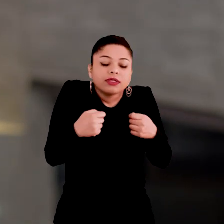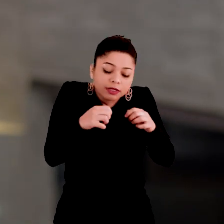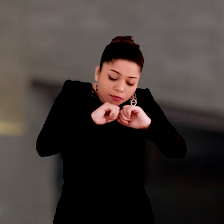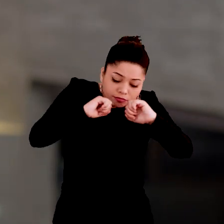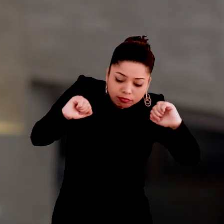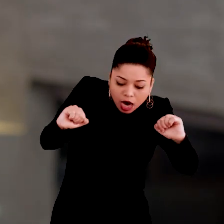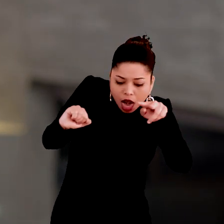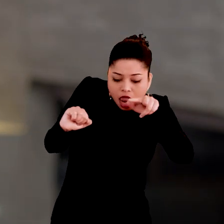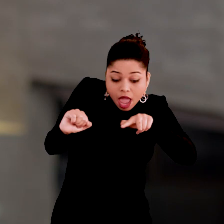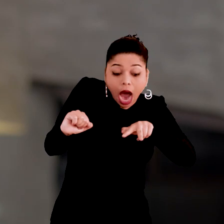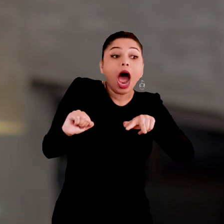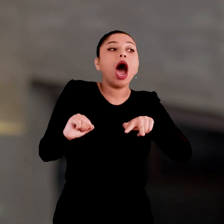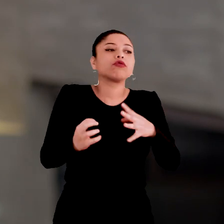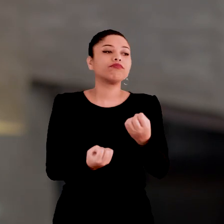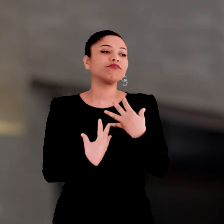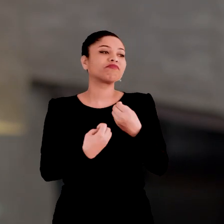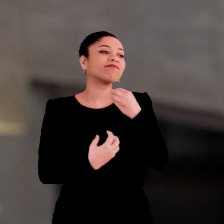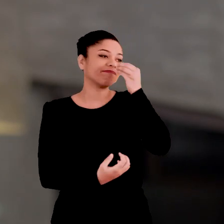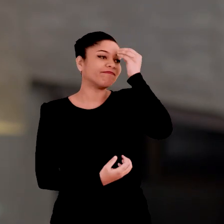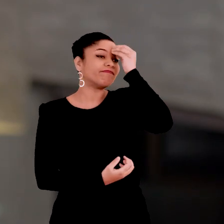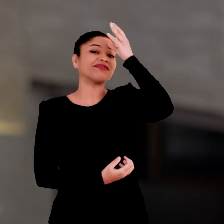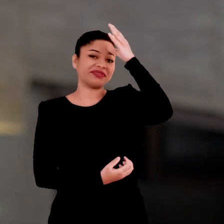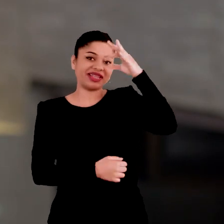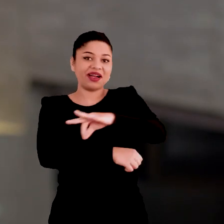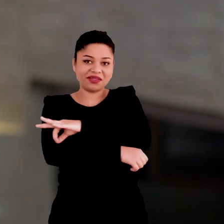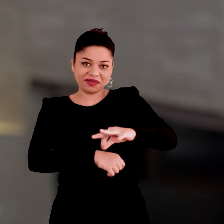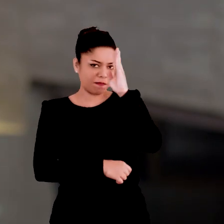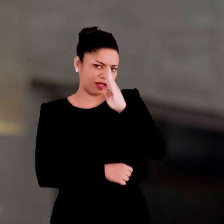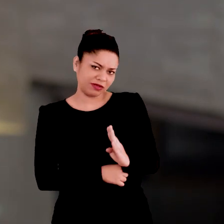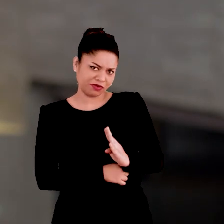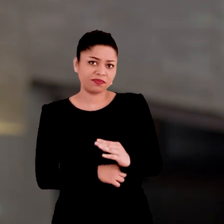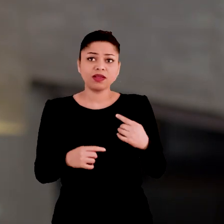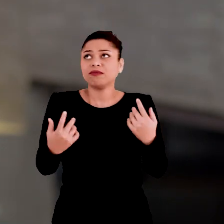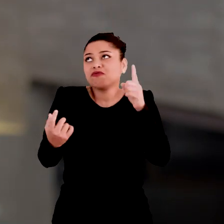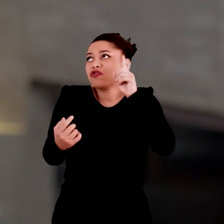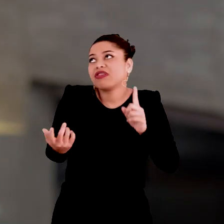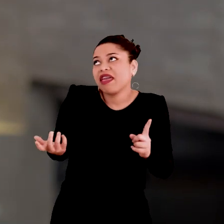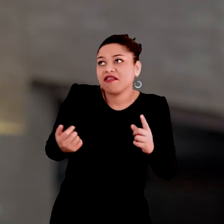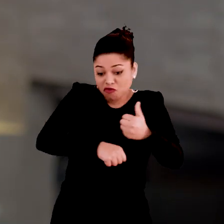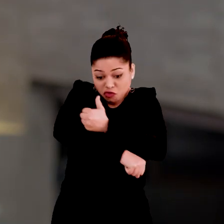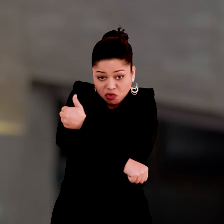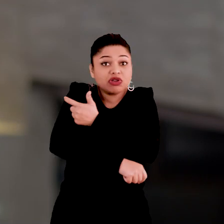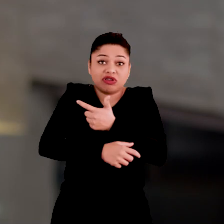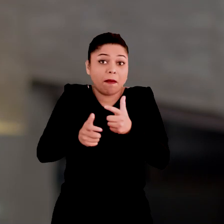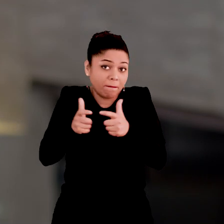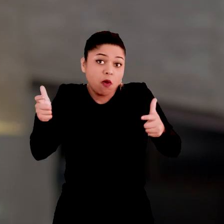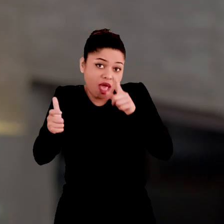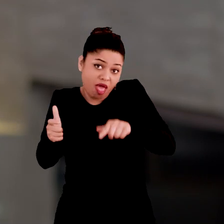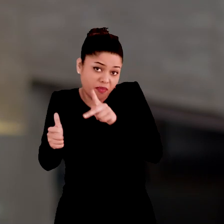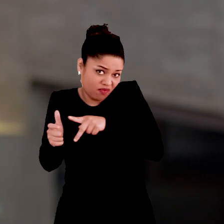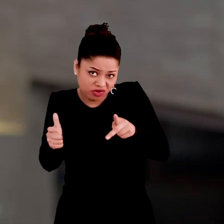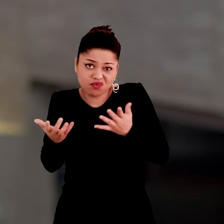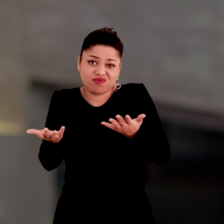nos ensinar hoje no panorama da arquitetura brasileira, assim. Não sei se porque temos tantos professores dentro do júri, mas eu acho que a